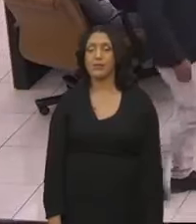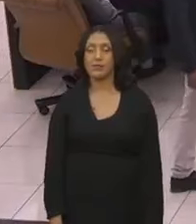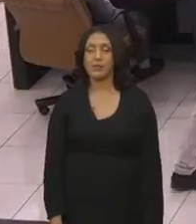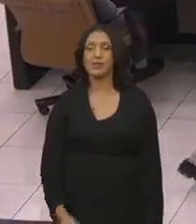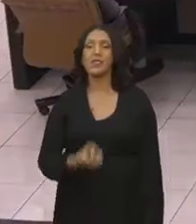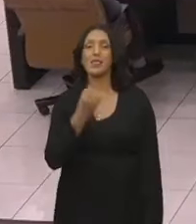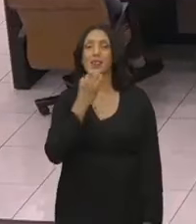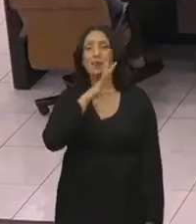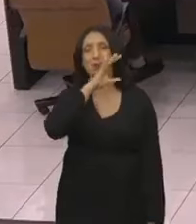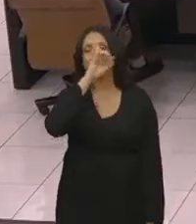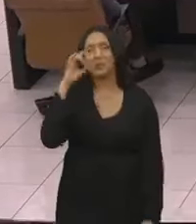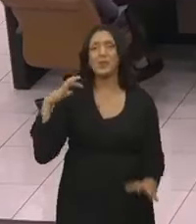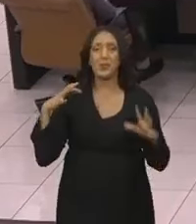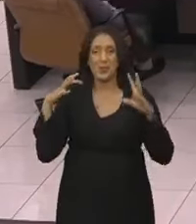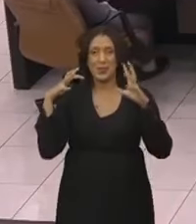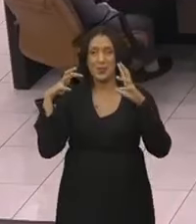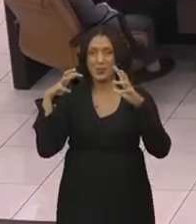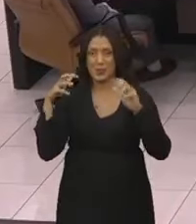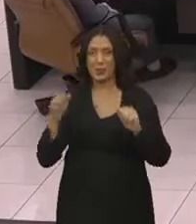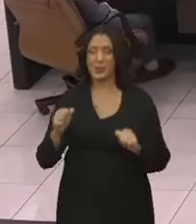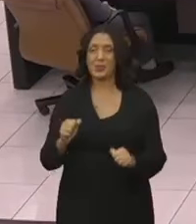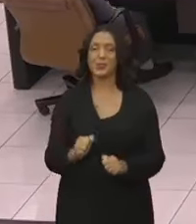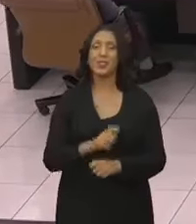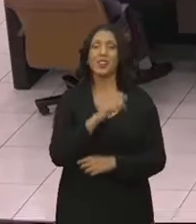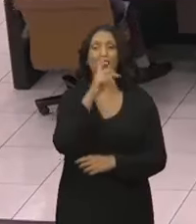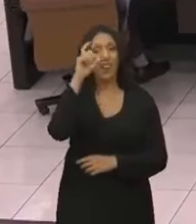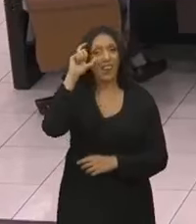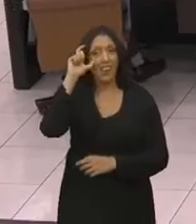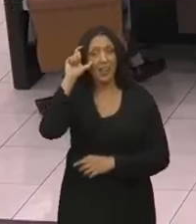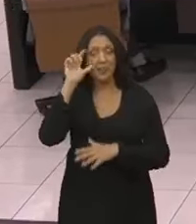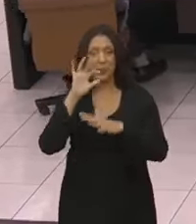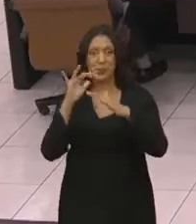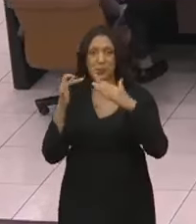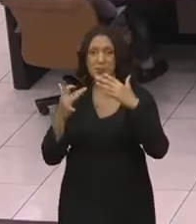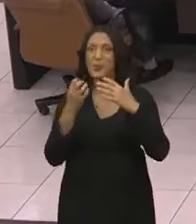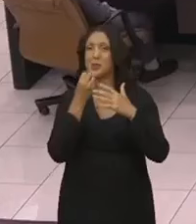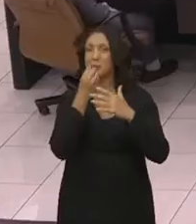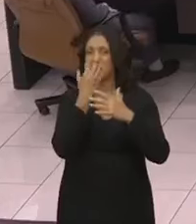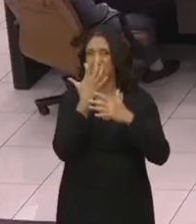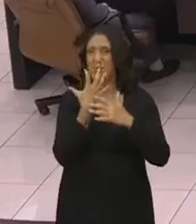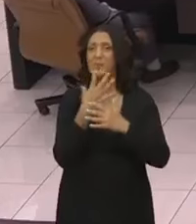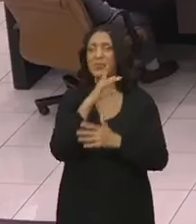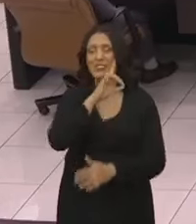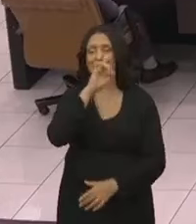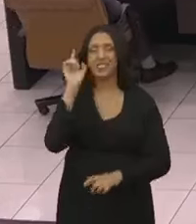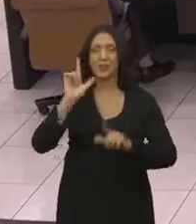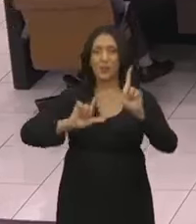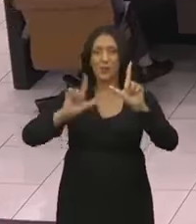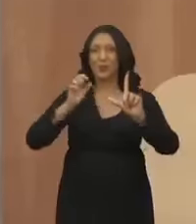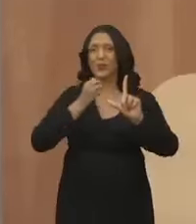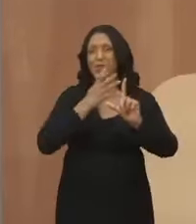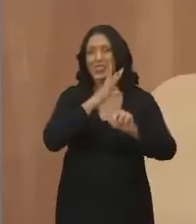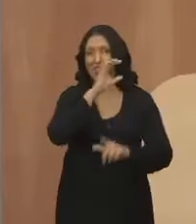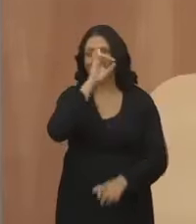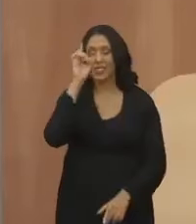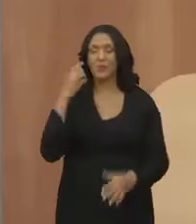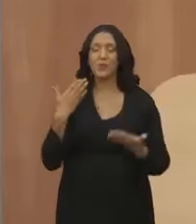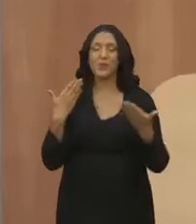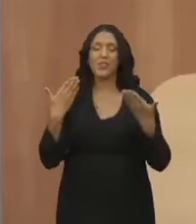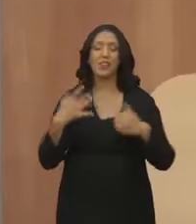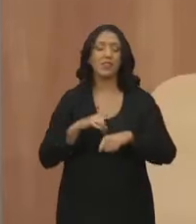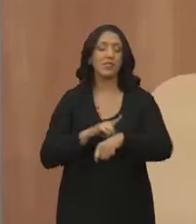Bom dia a todos, a vocês que nos assistem. Nós estamos agora no momento da discussão de um projeto